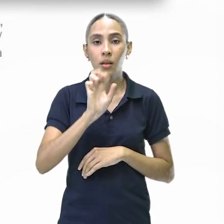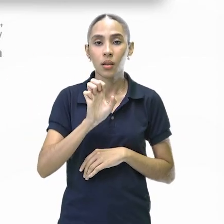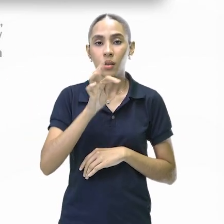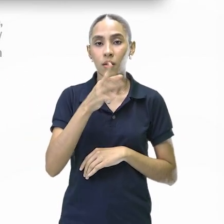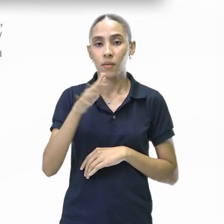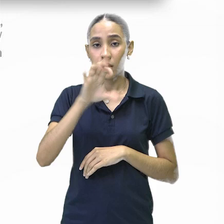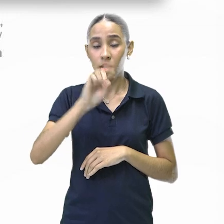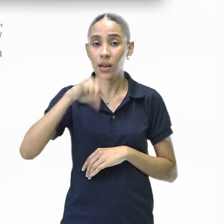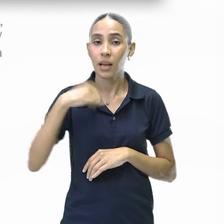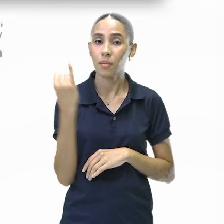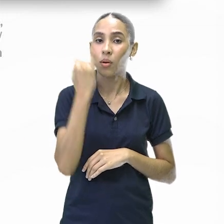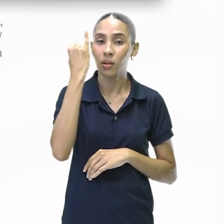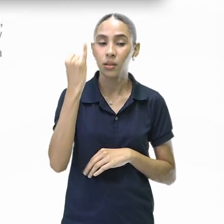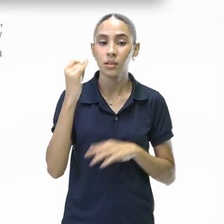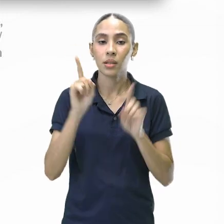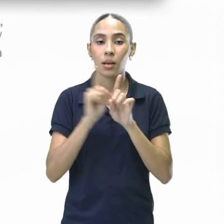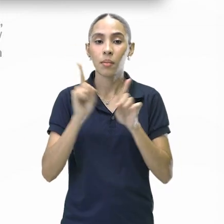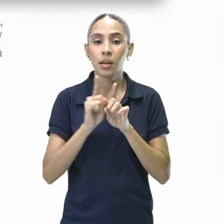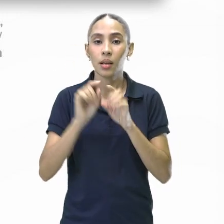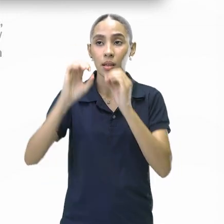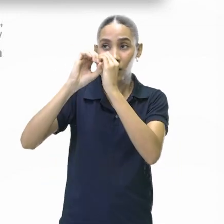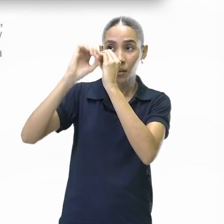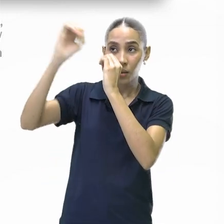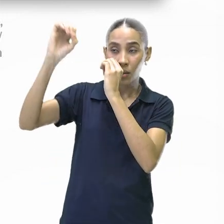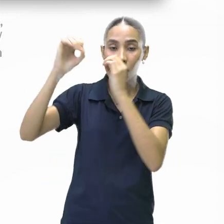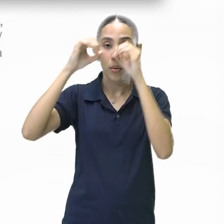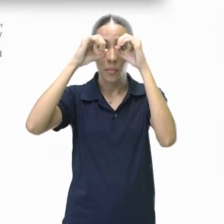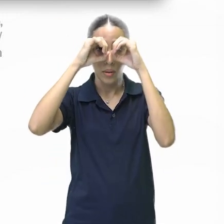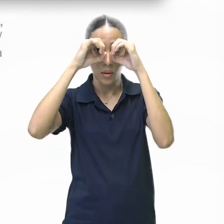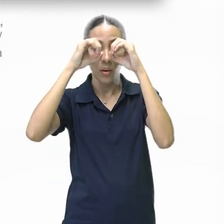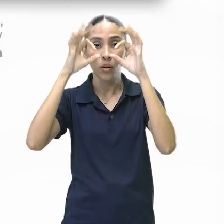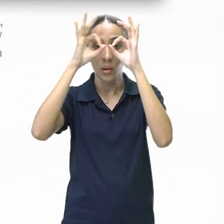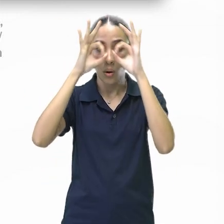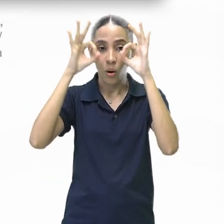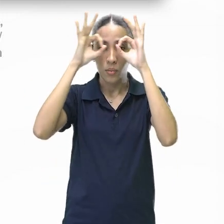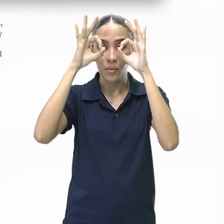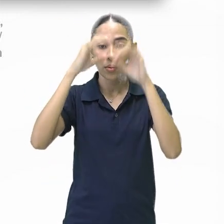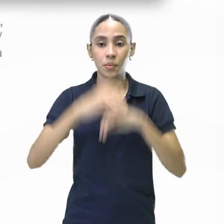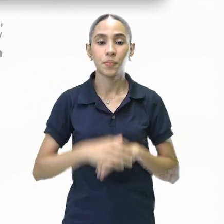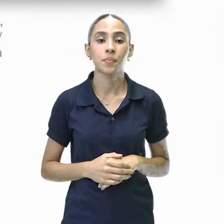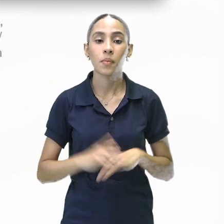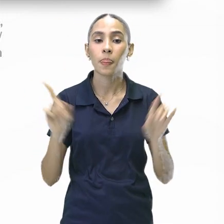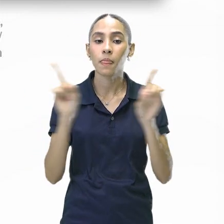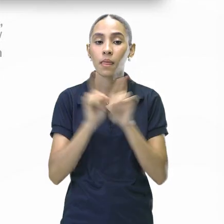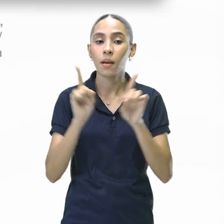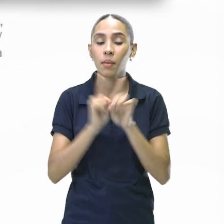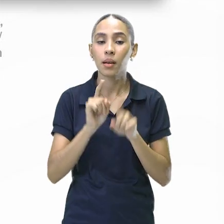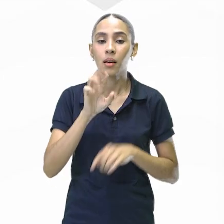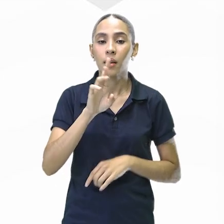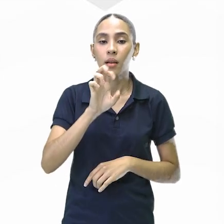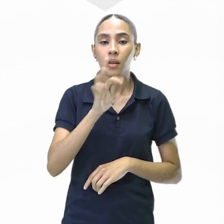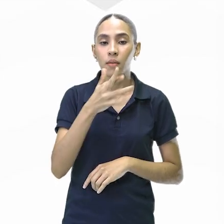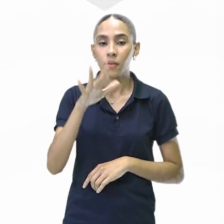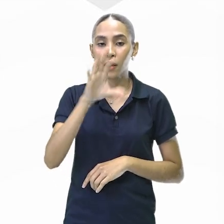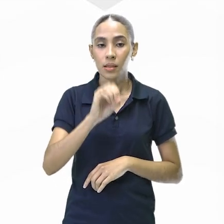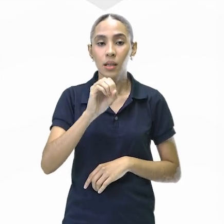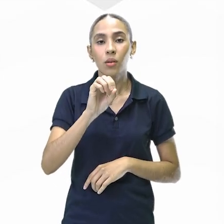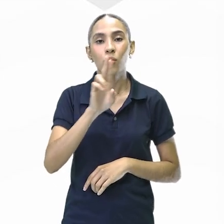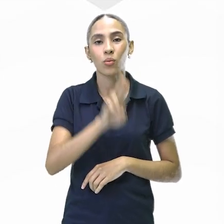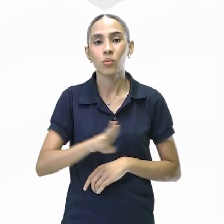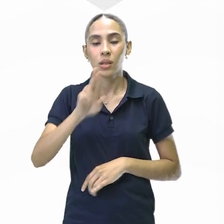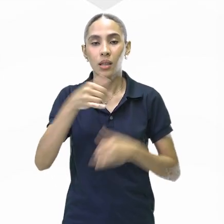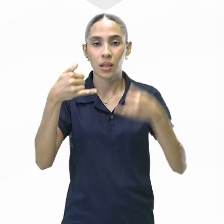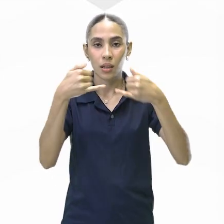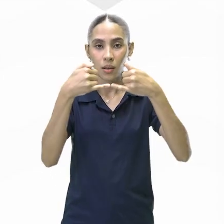fundamental em instrumentos como telescópios, binóculos e óticos. Também a reflexão é usada em fibra óptica.